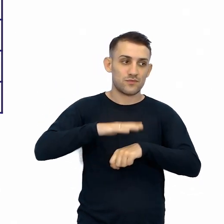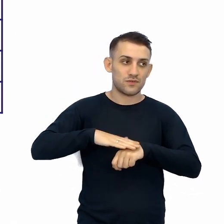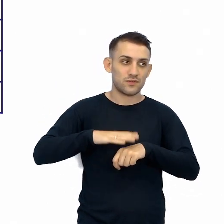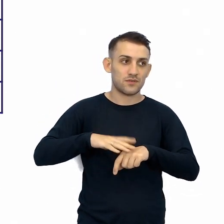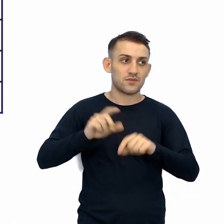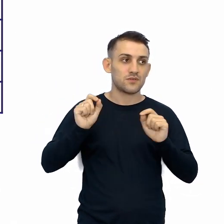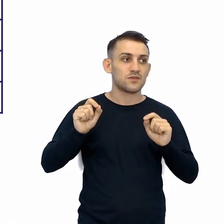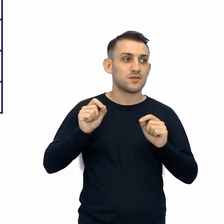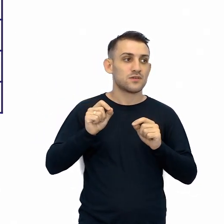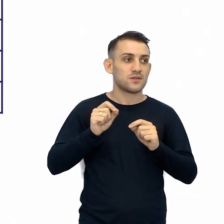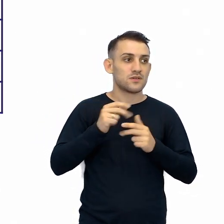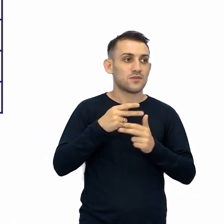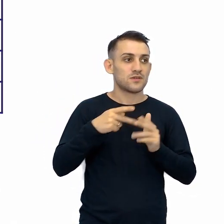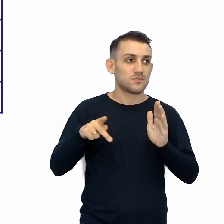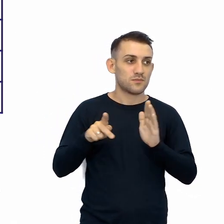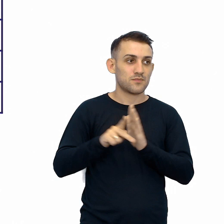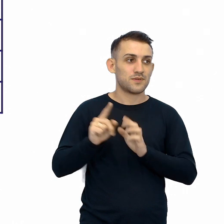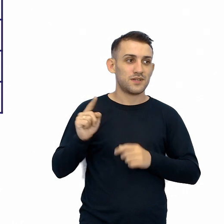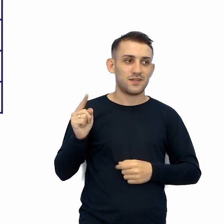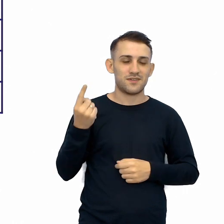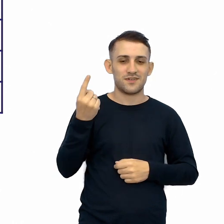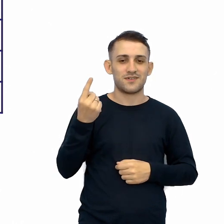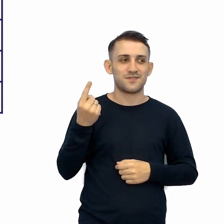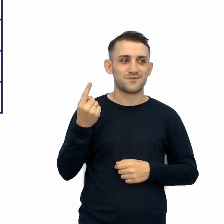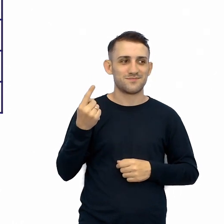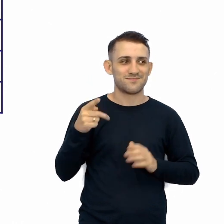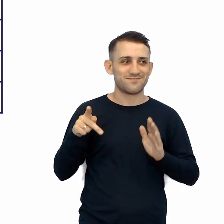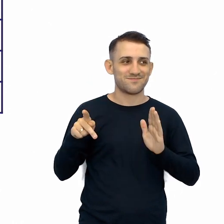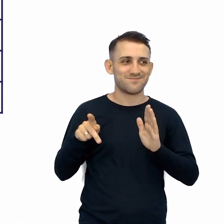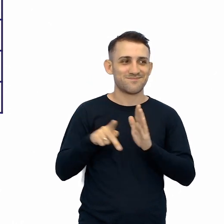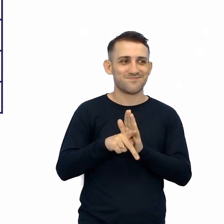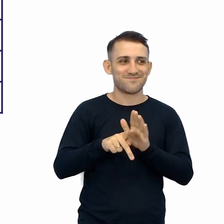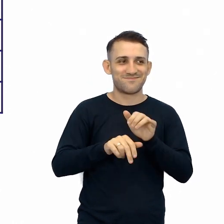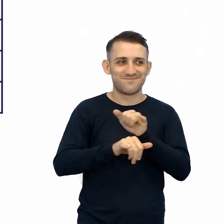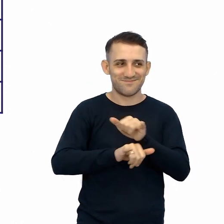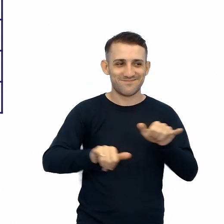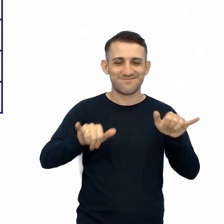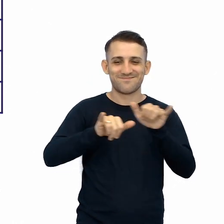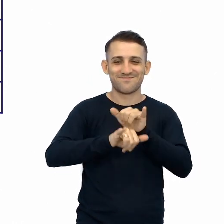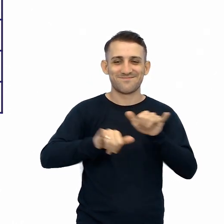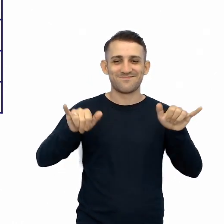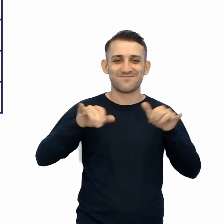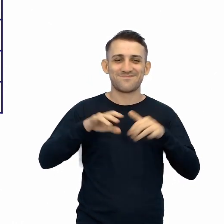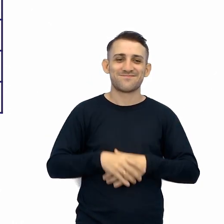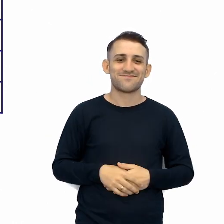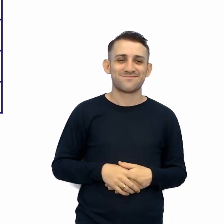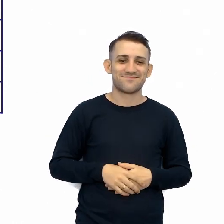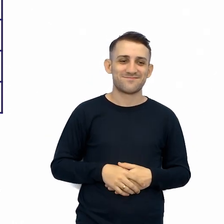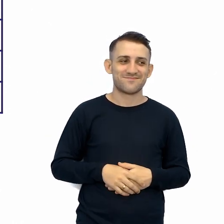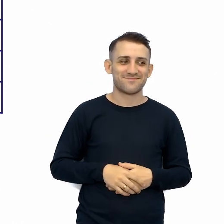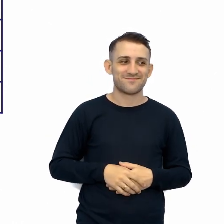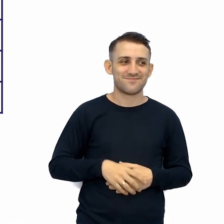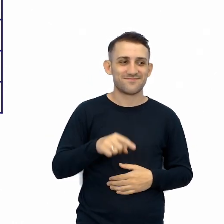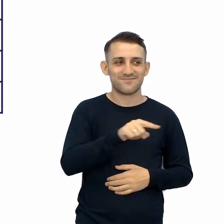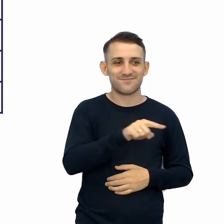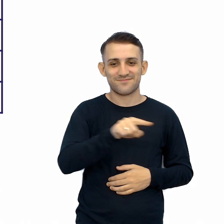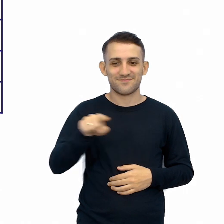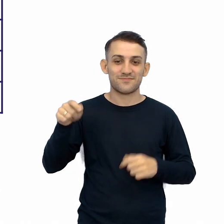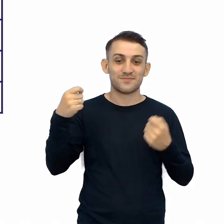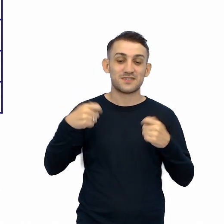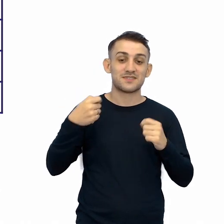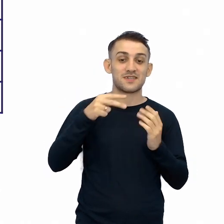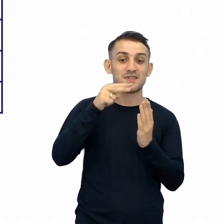trios uma primeira versão dessa notícia, tá? E vocês devem